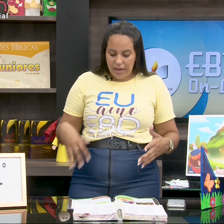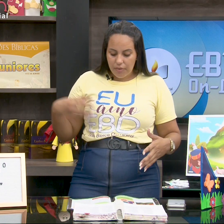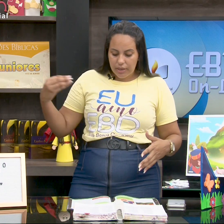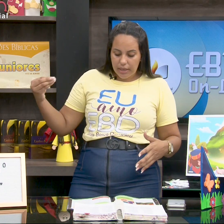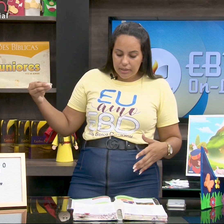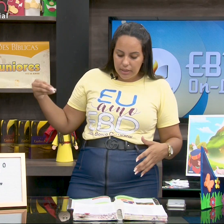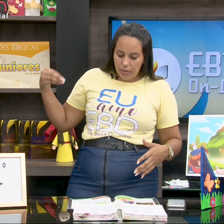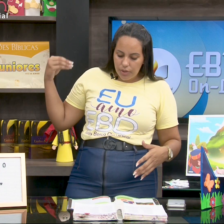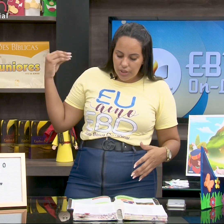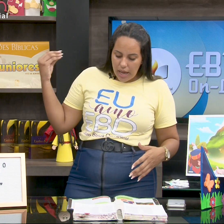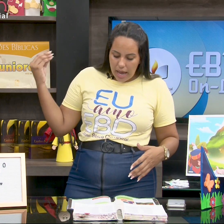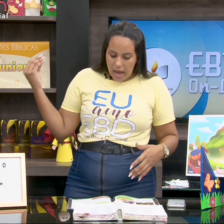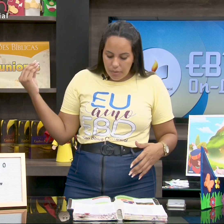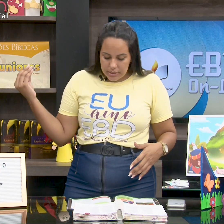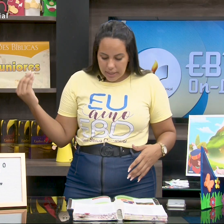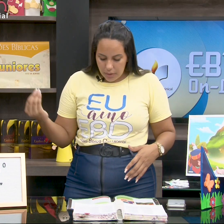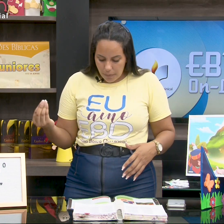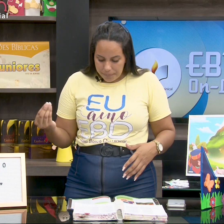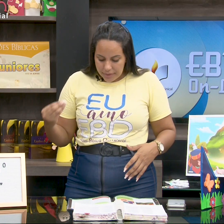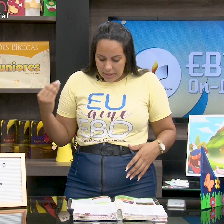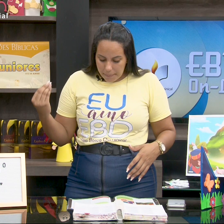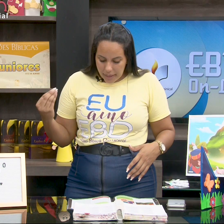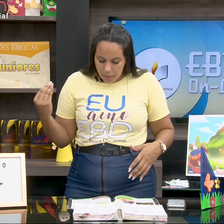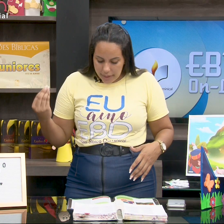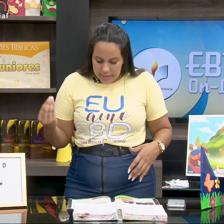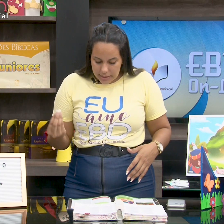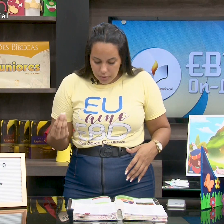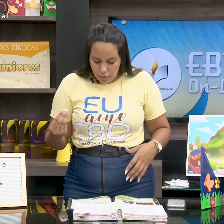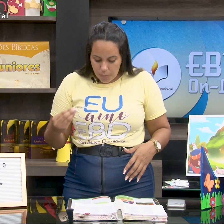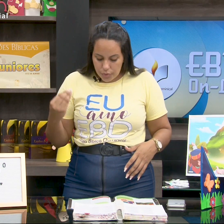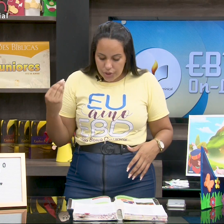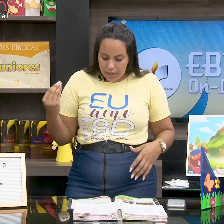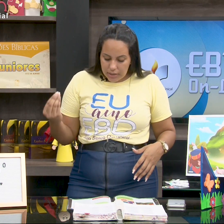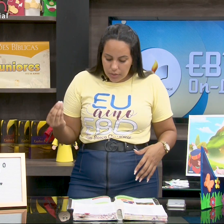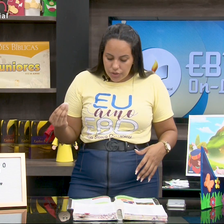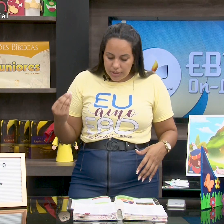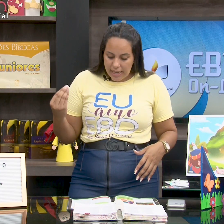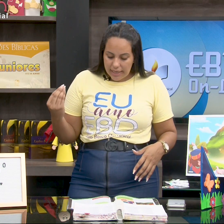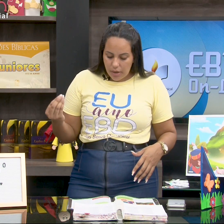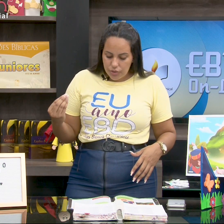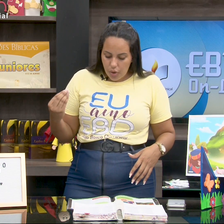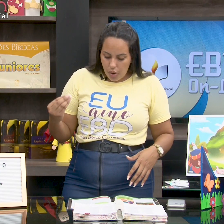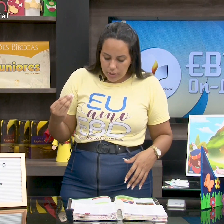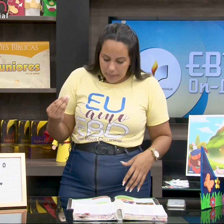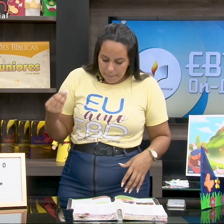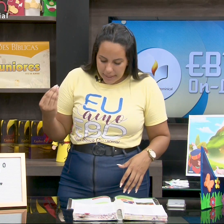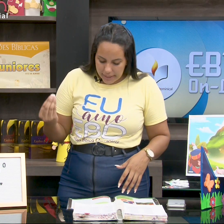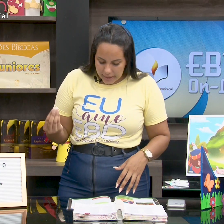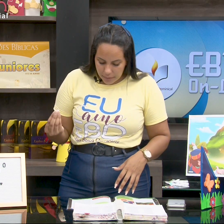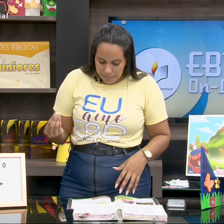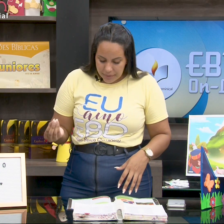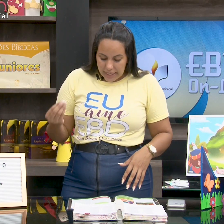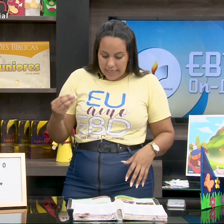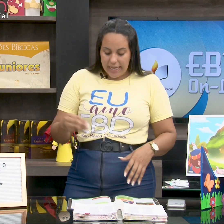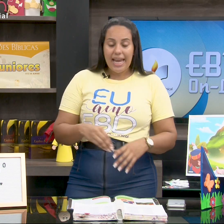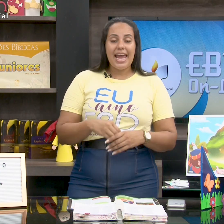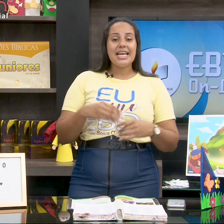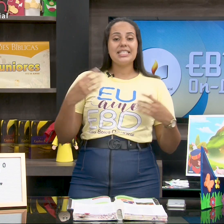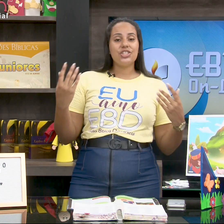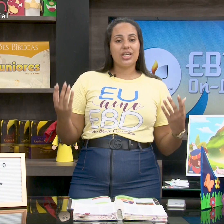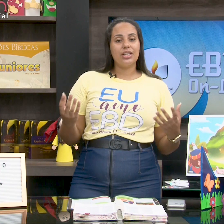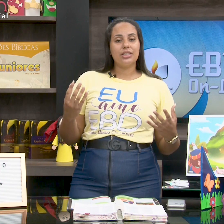eles cantavam cânticos ao Senhor, também conhecidos como os cânticos de degraus ou de peregrino.